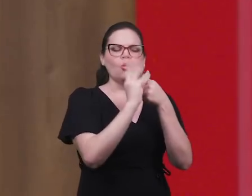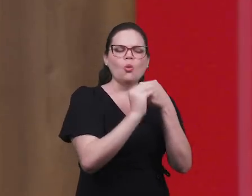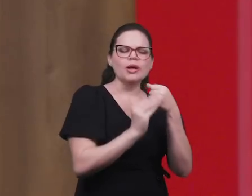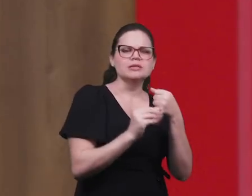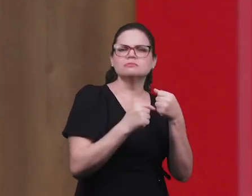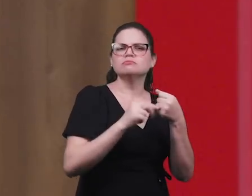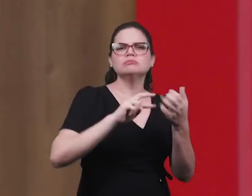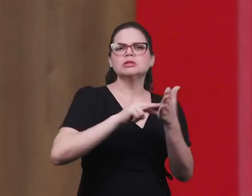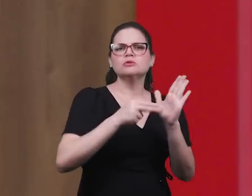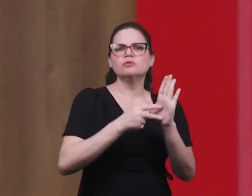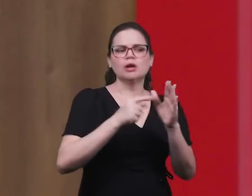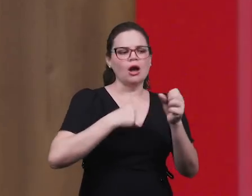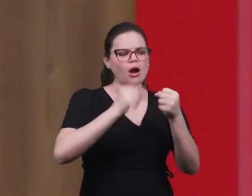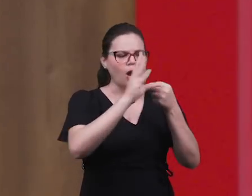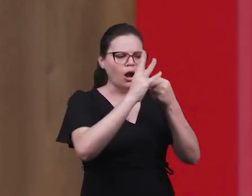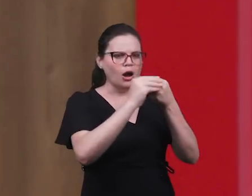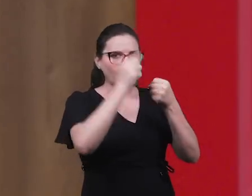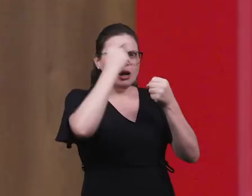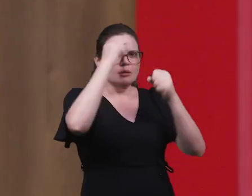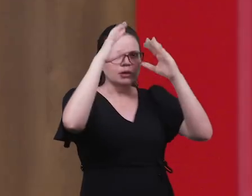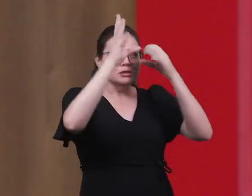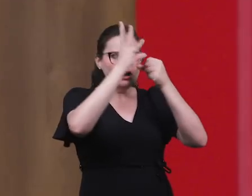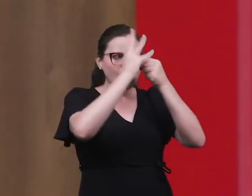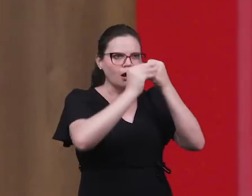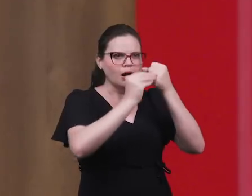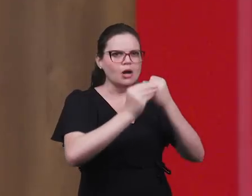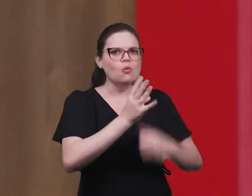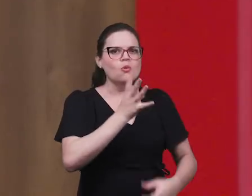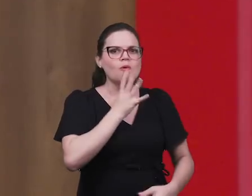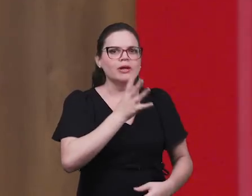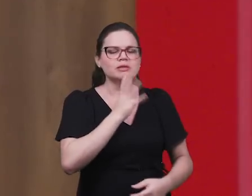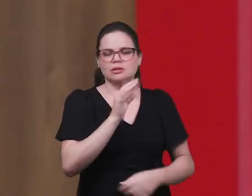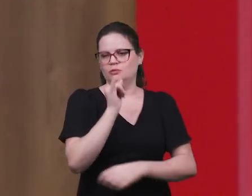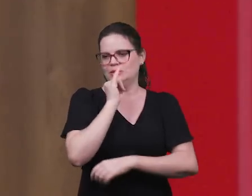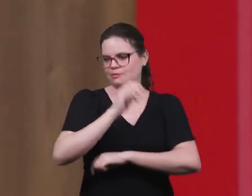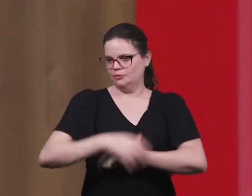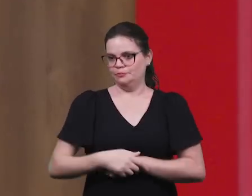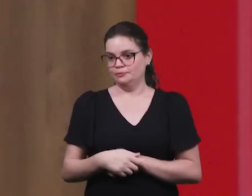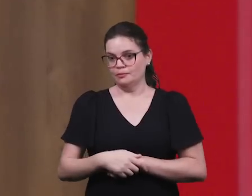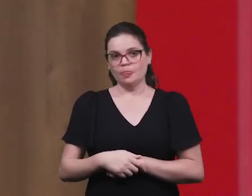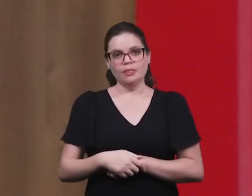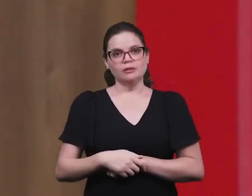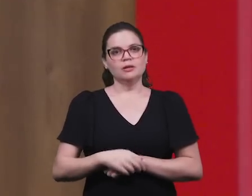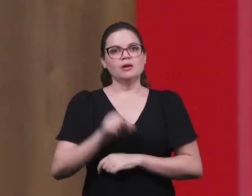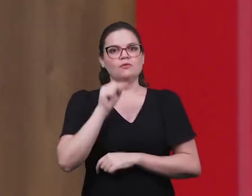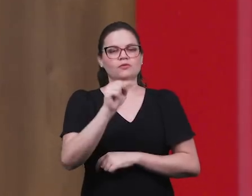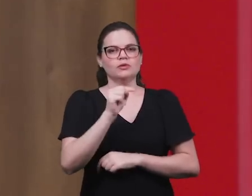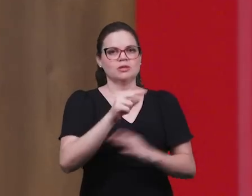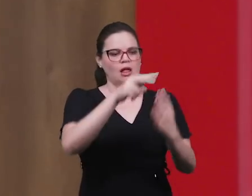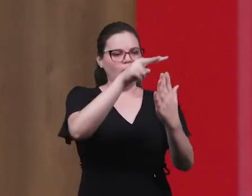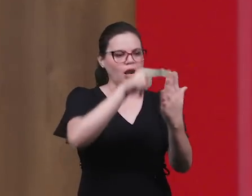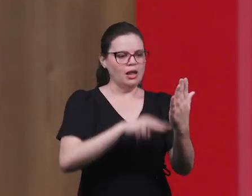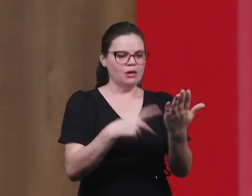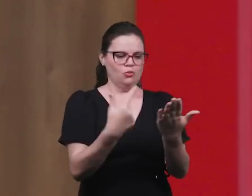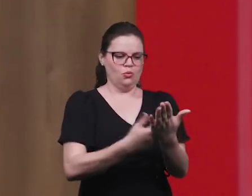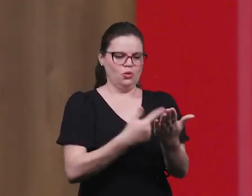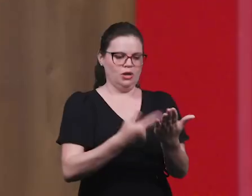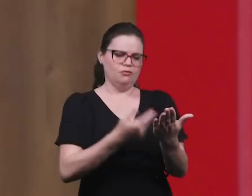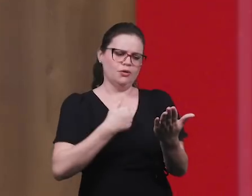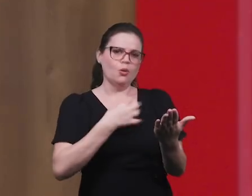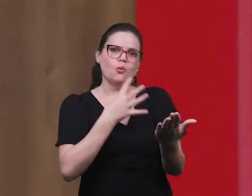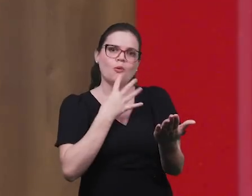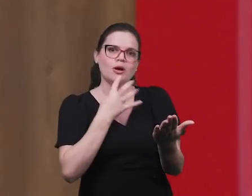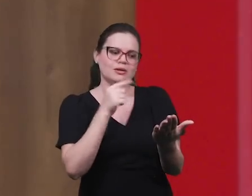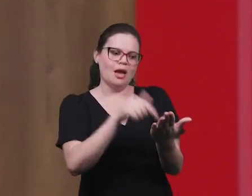ciência de algo. Você pode, por exemplo, conhecer o que está contido nestes livros. Você pode